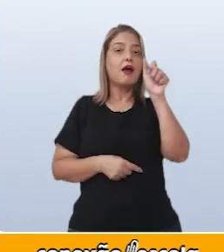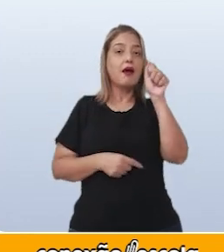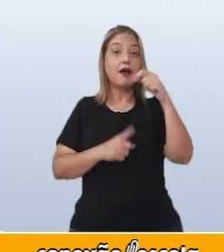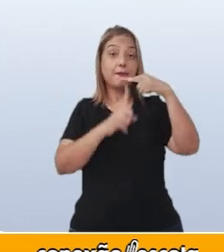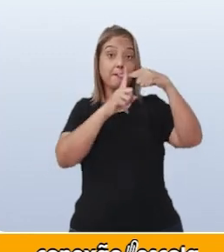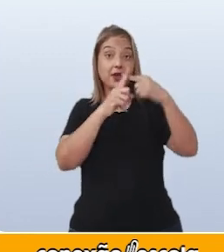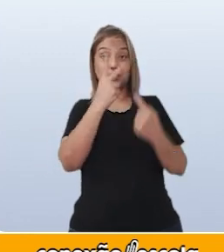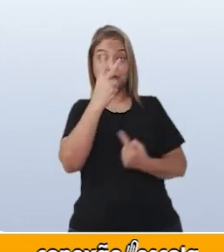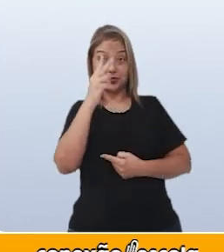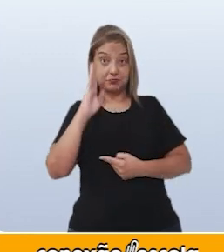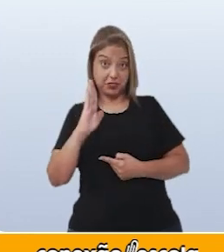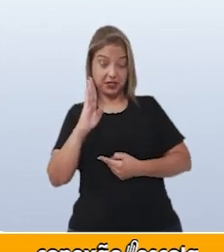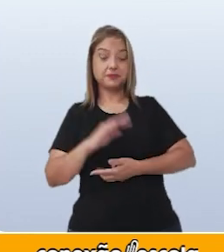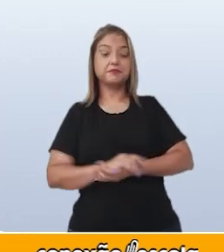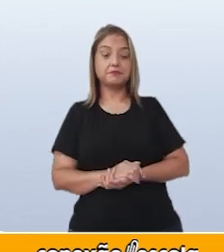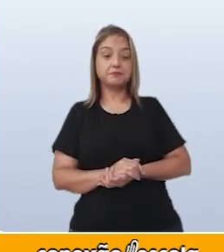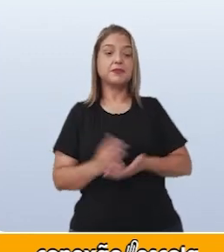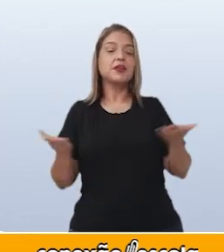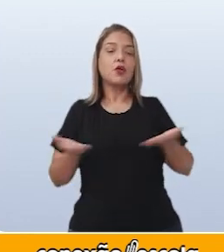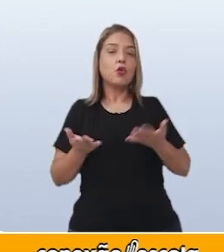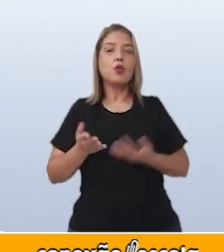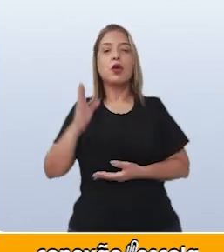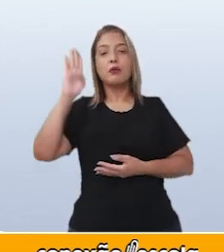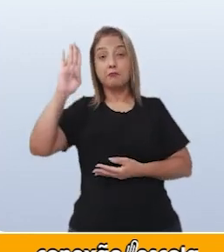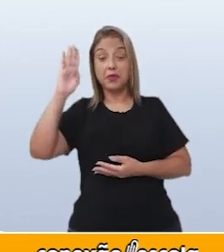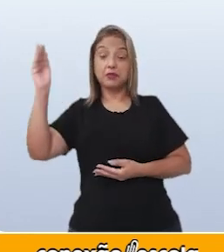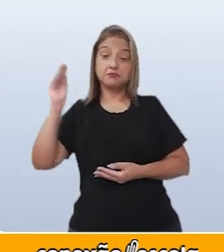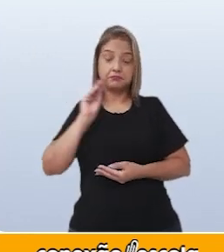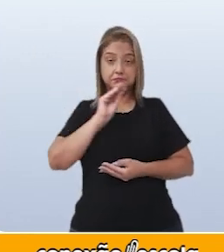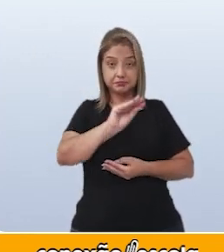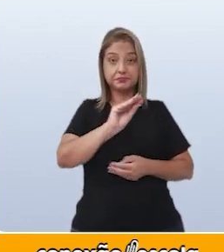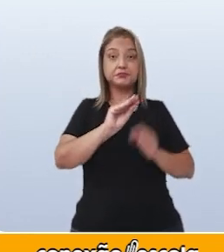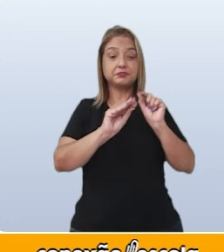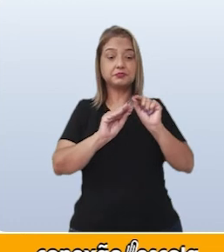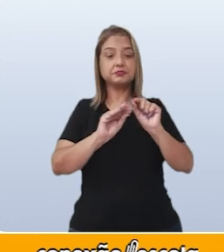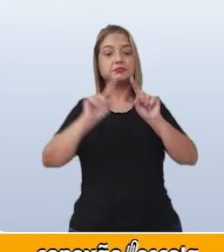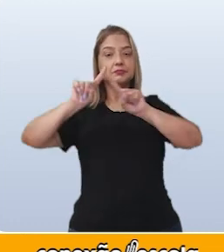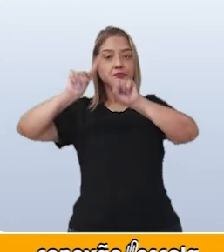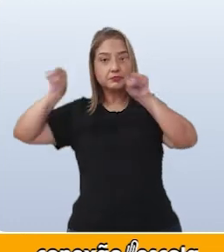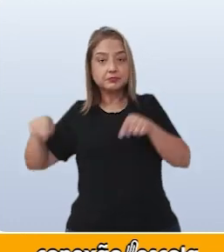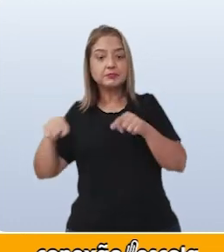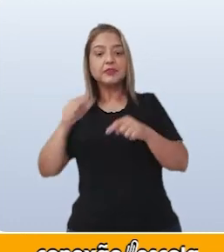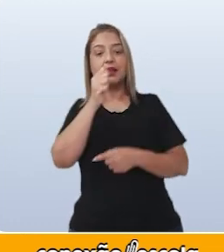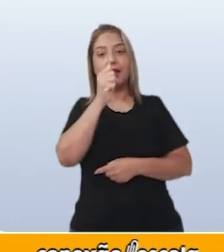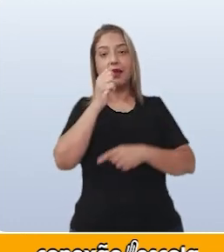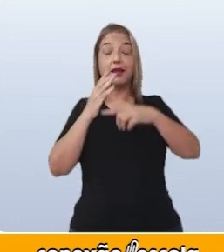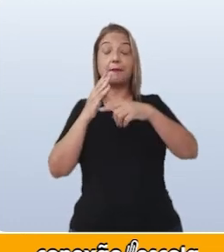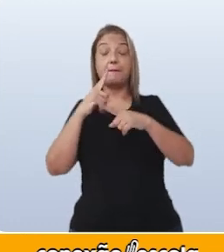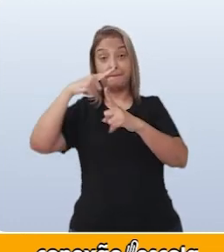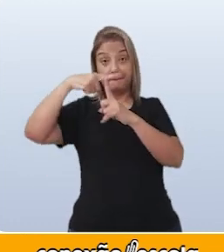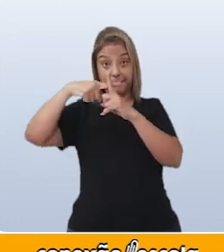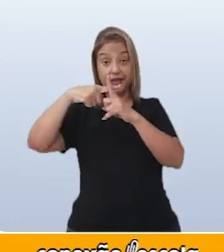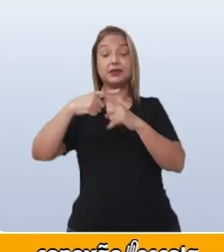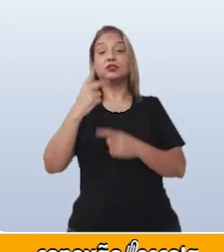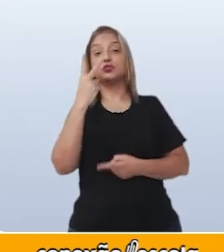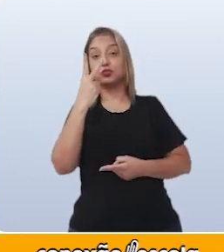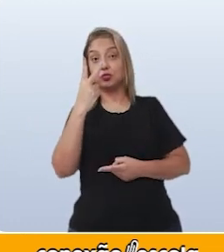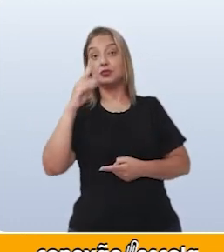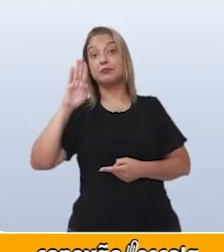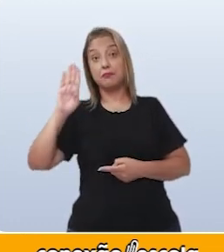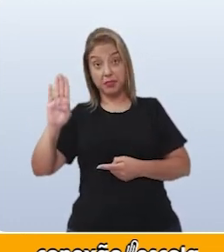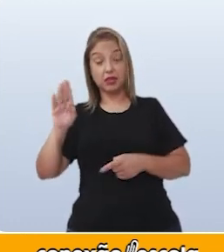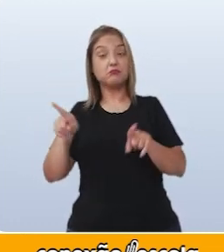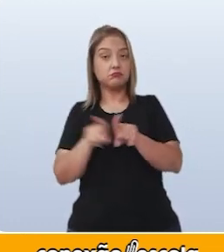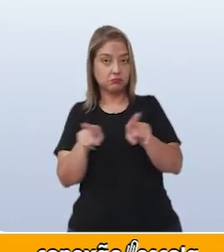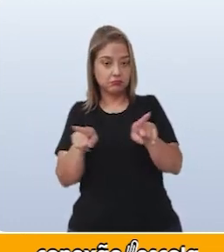mais 2b. Coloco o b em evidência desses dois, ficamos com a mais 2b também.